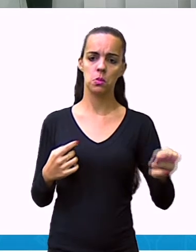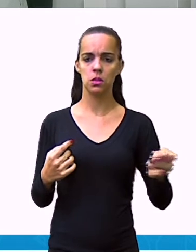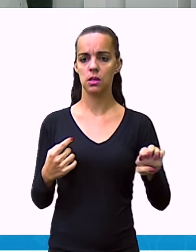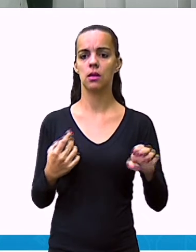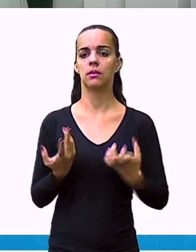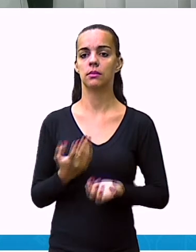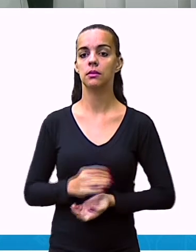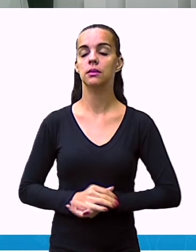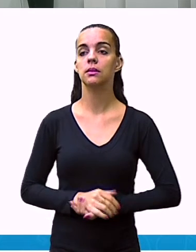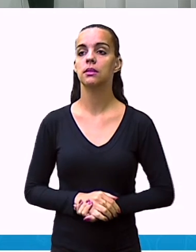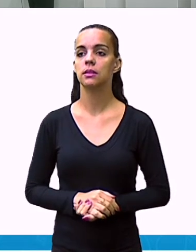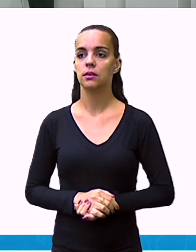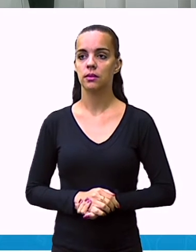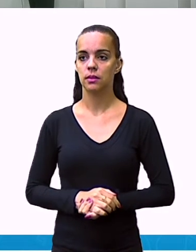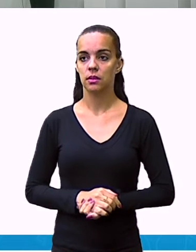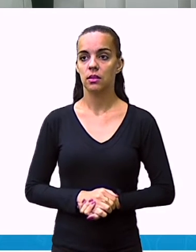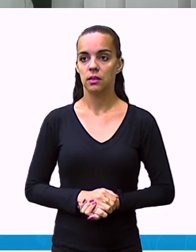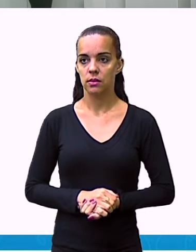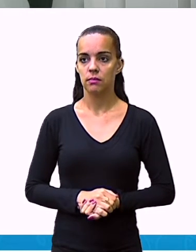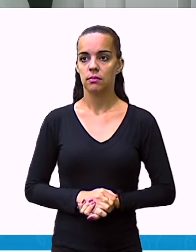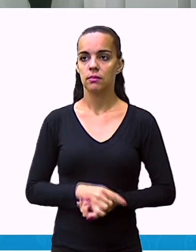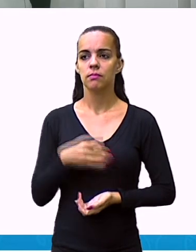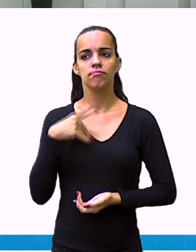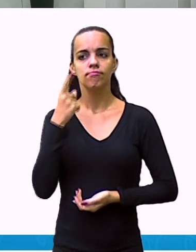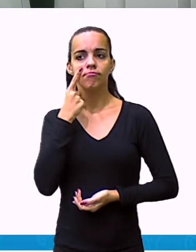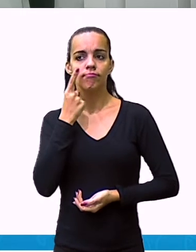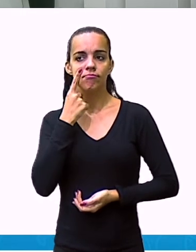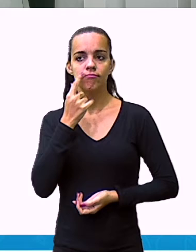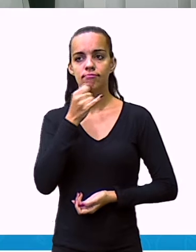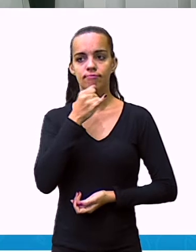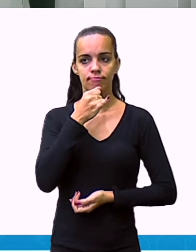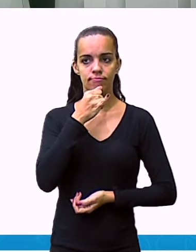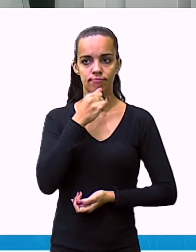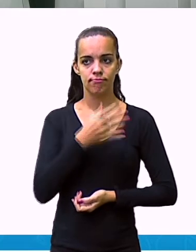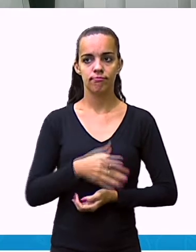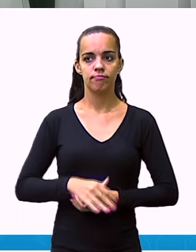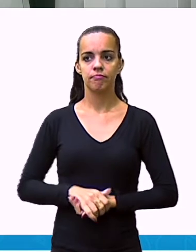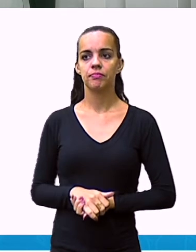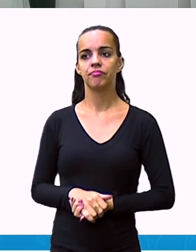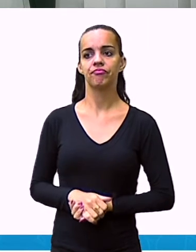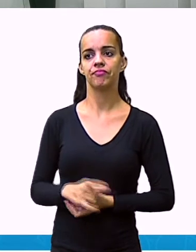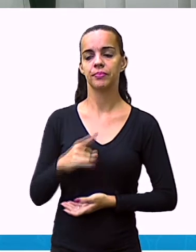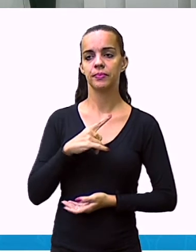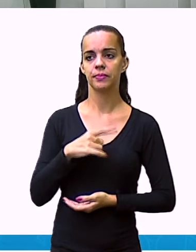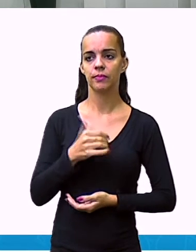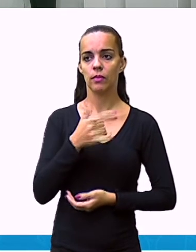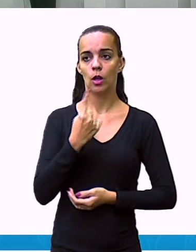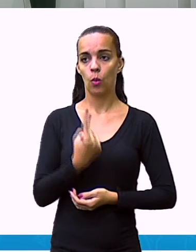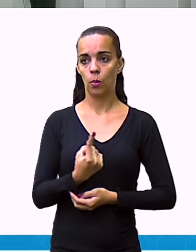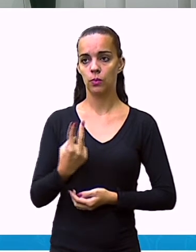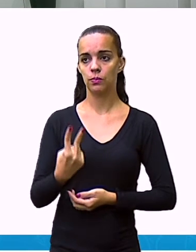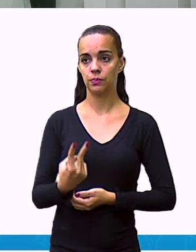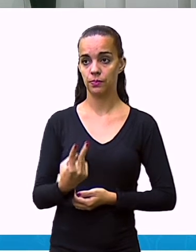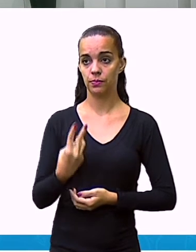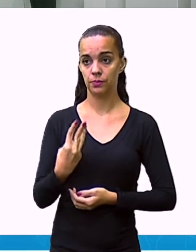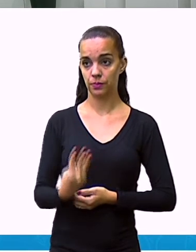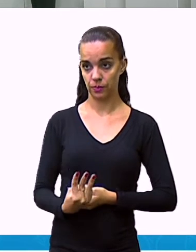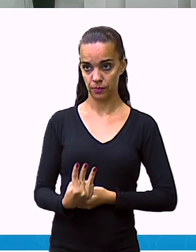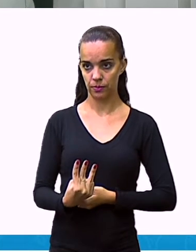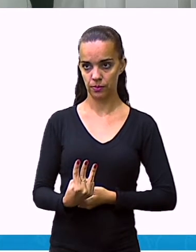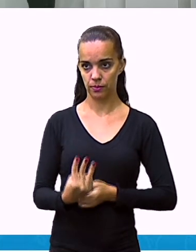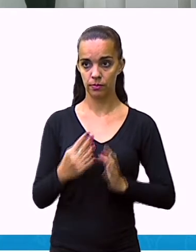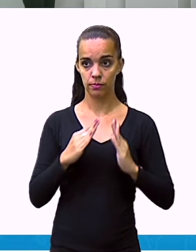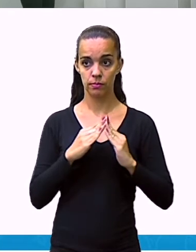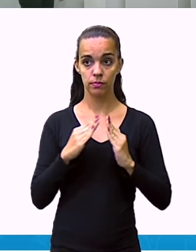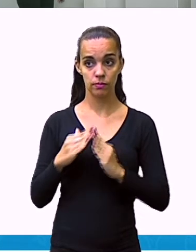olha se eu tô caminhando aqui olha de Kilo para grama Olha eu vou caminhar três casa só uma duas